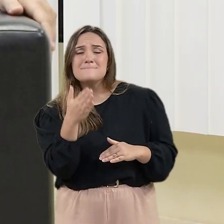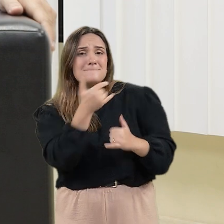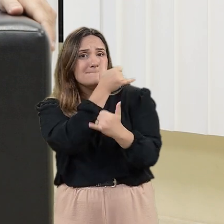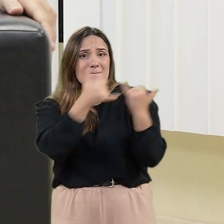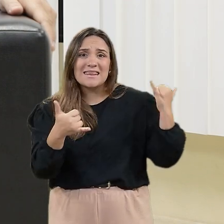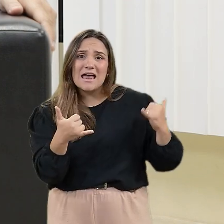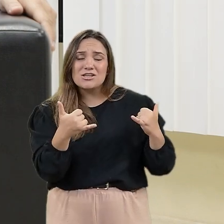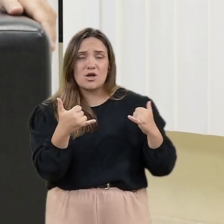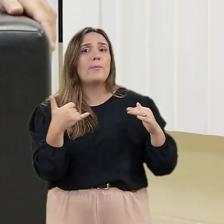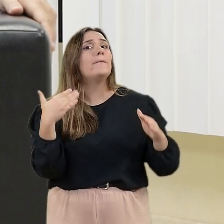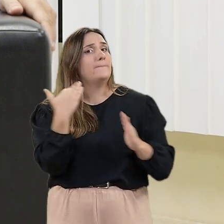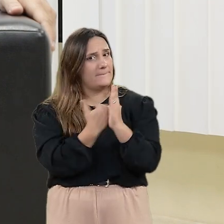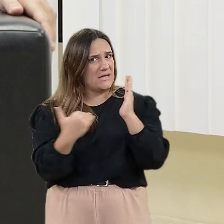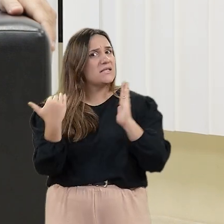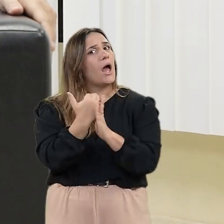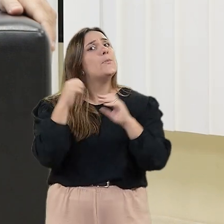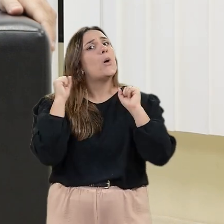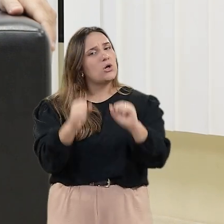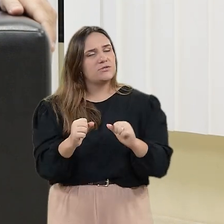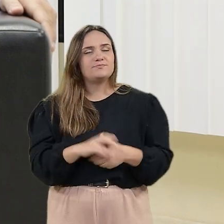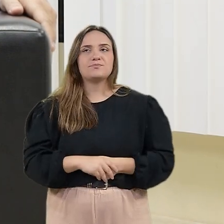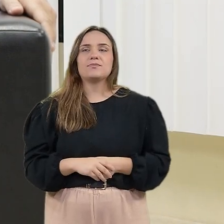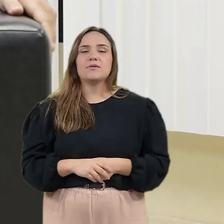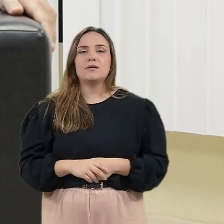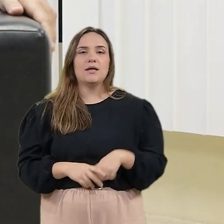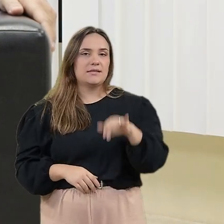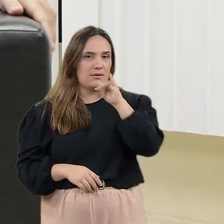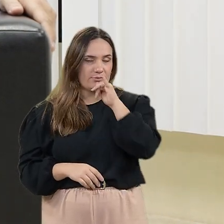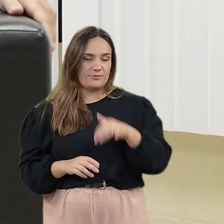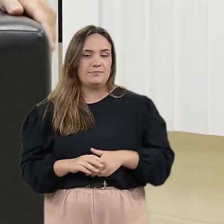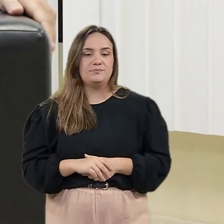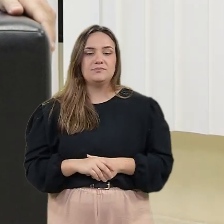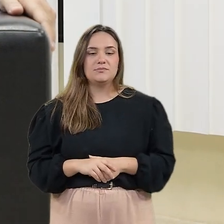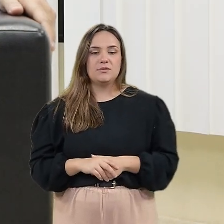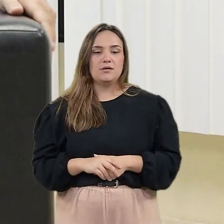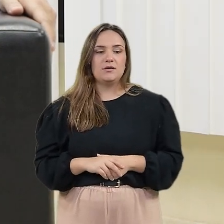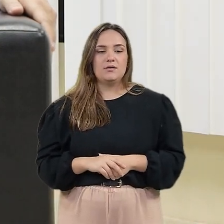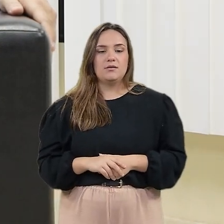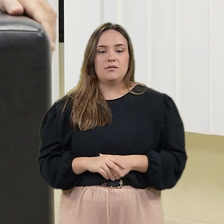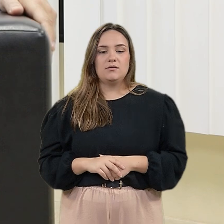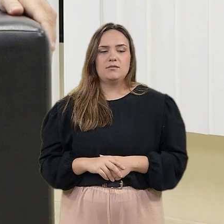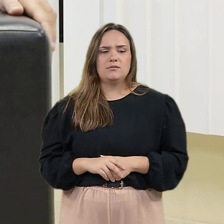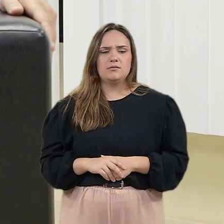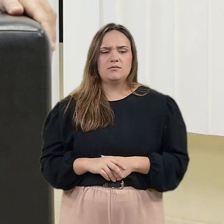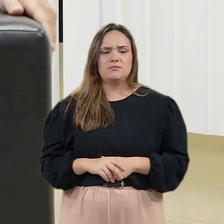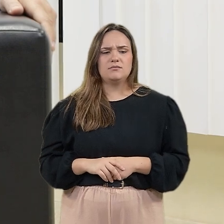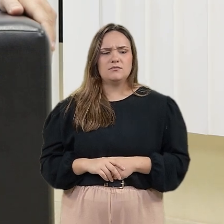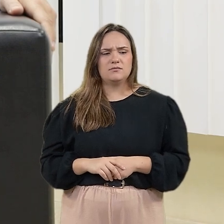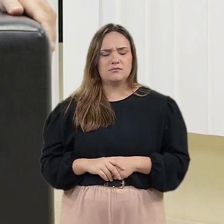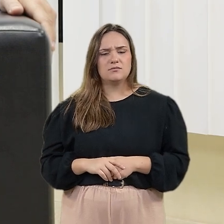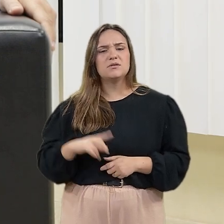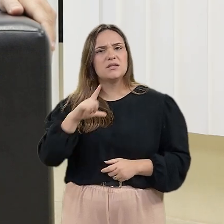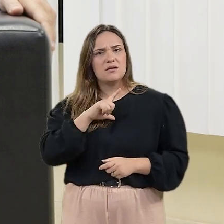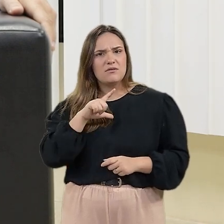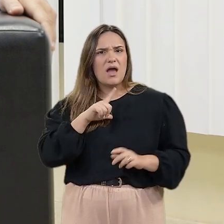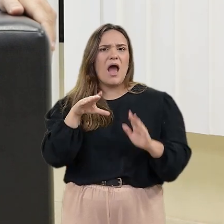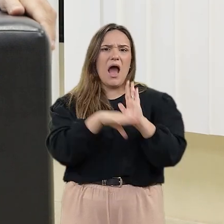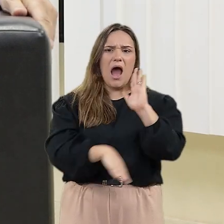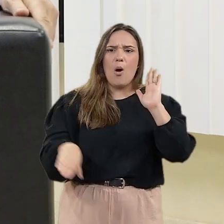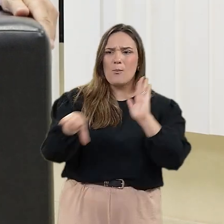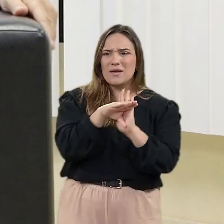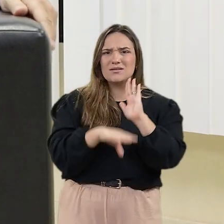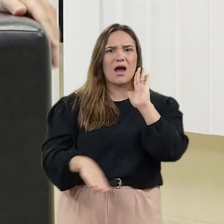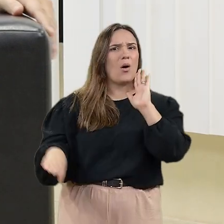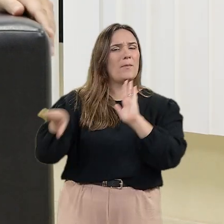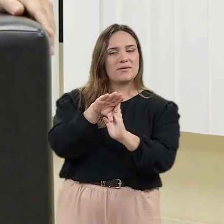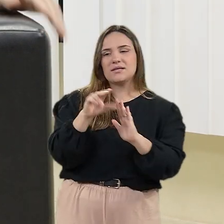era qualificador o feminicídio, porque tem 2 ou 3 causas de aumento que foram praticadas